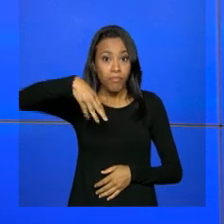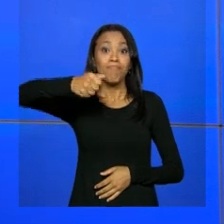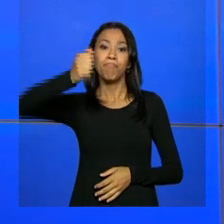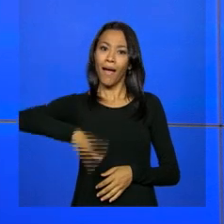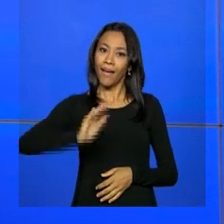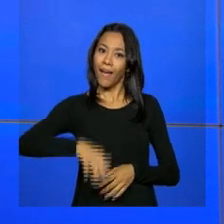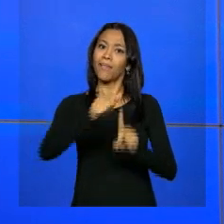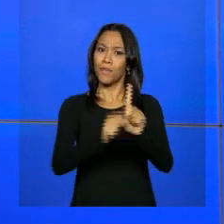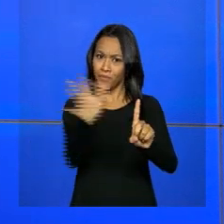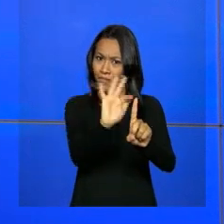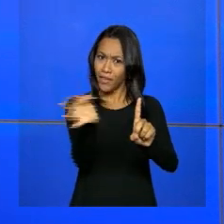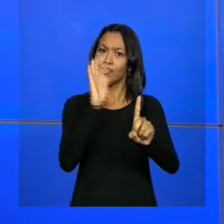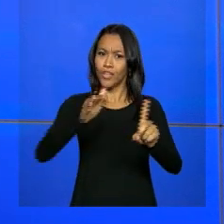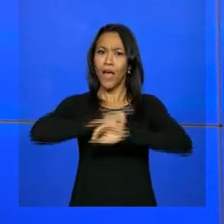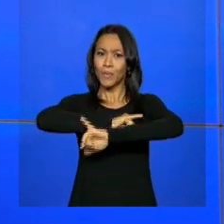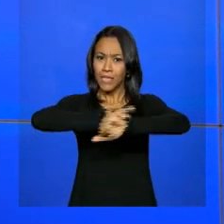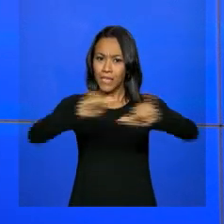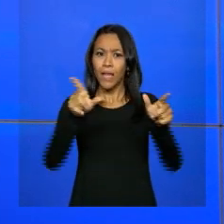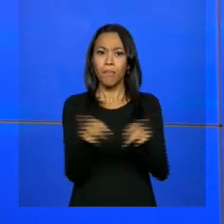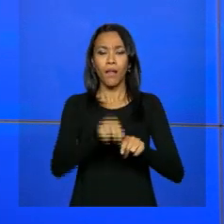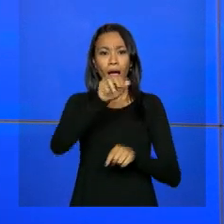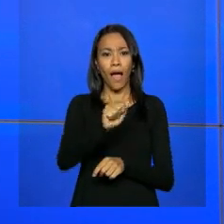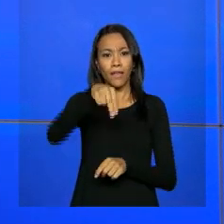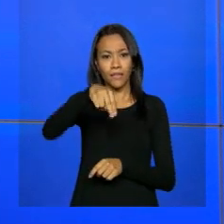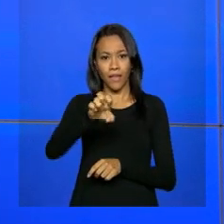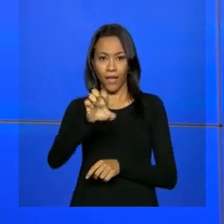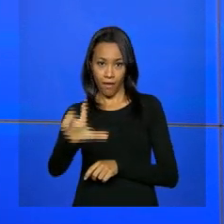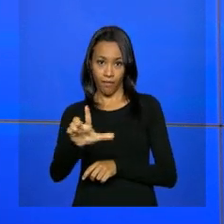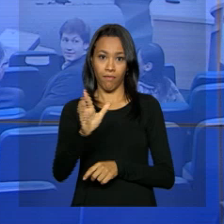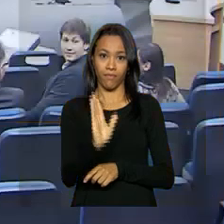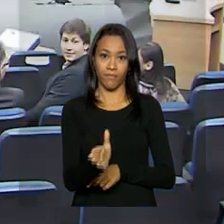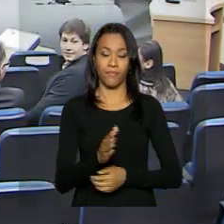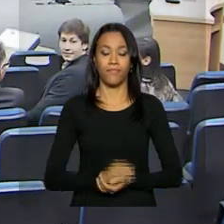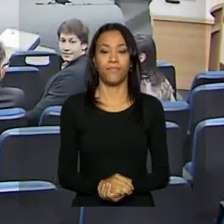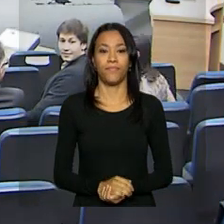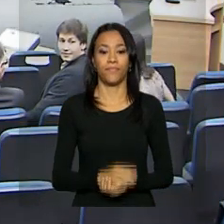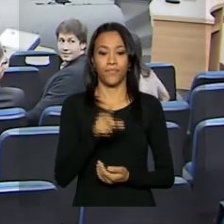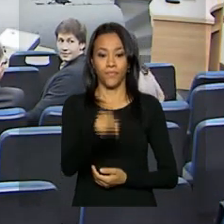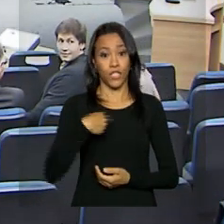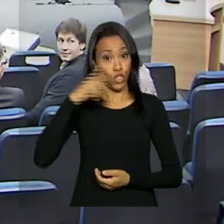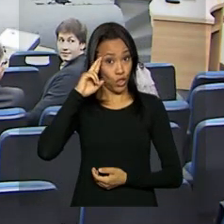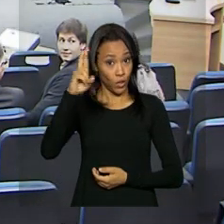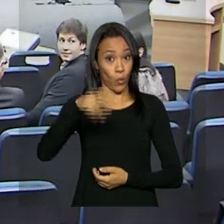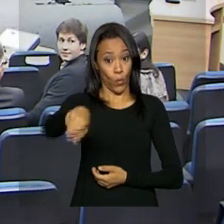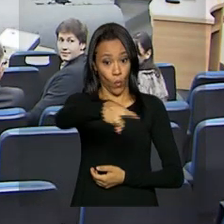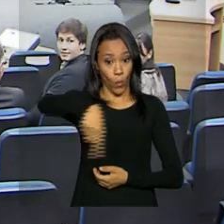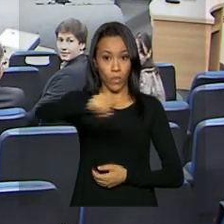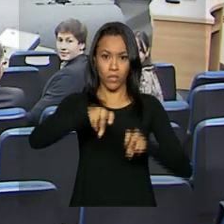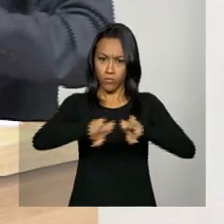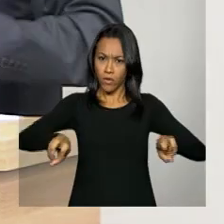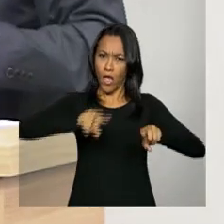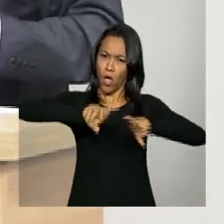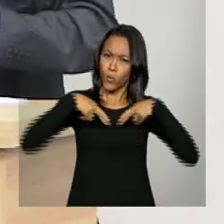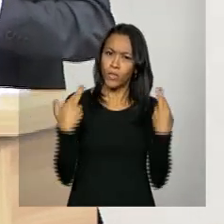Fevereiro A decisão foi anunciada pela Agência Nacional de Energia Elétrica os diretores da Anel votaram a